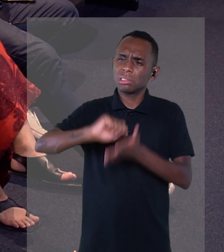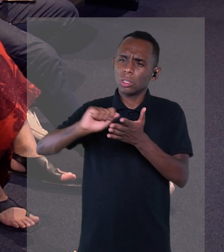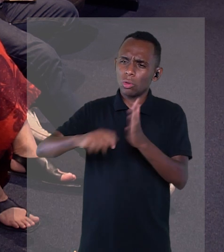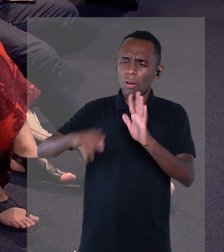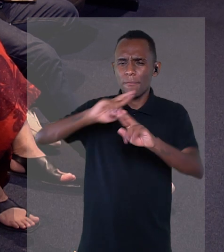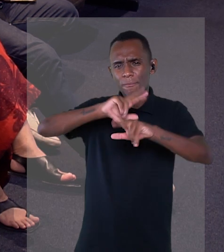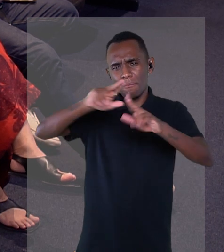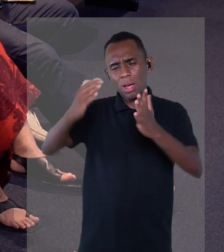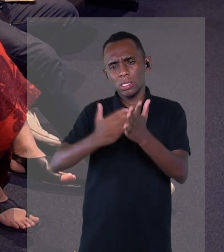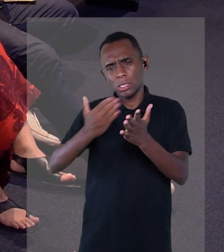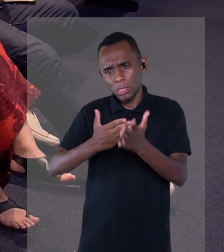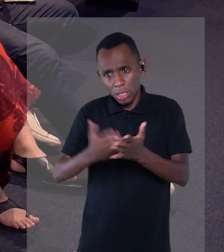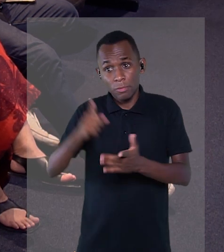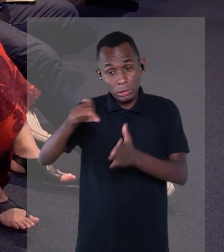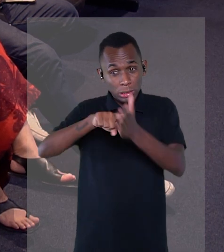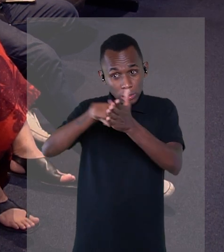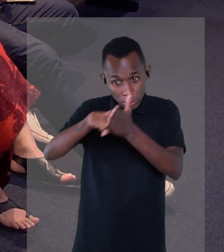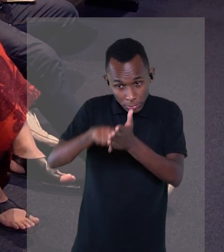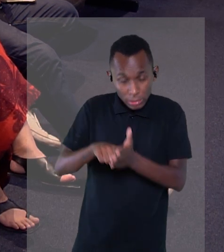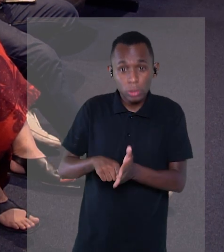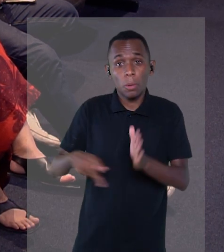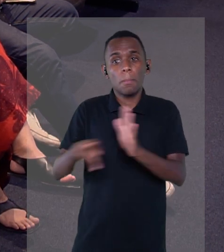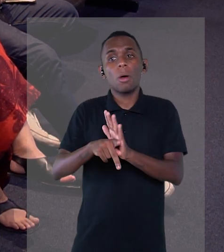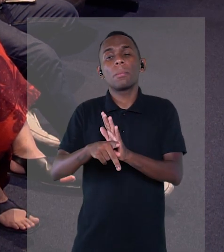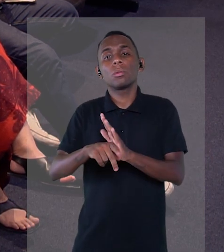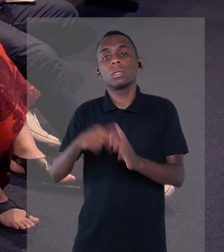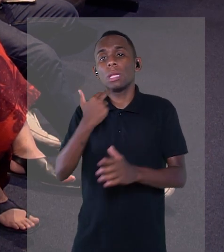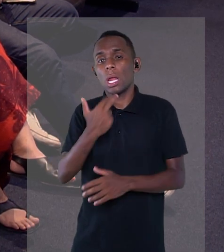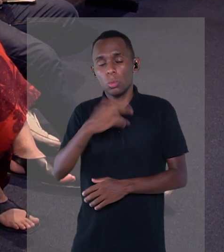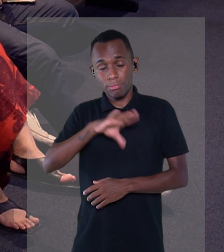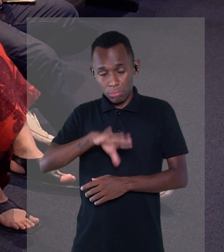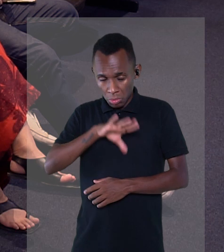um estudioso da língua portuguesa brasileira, né?